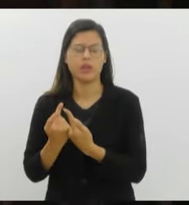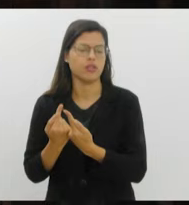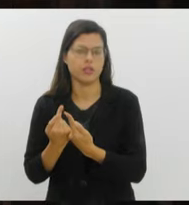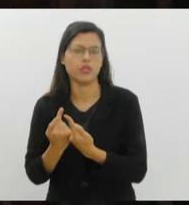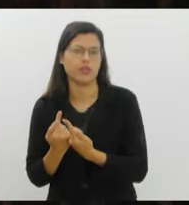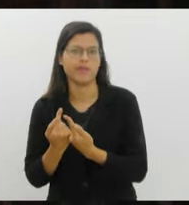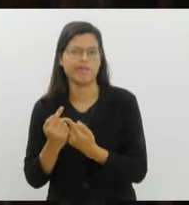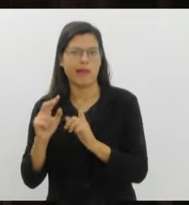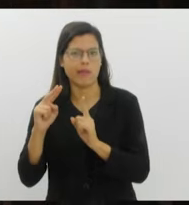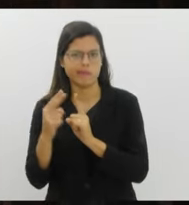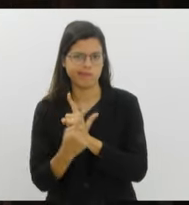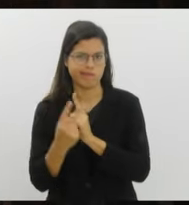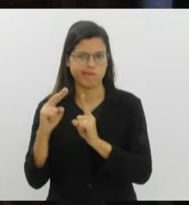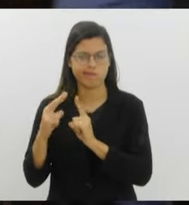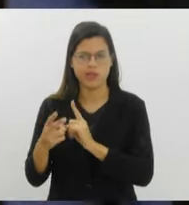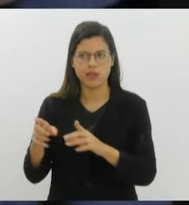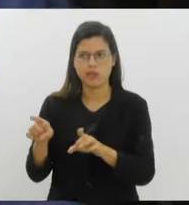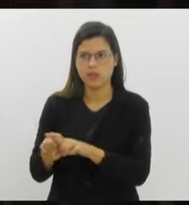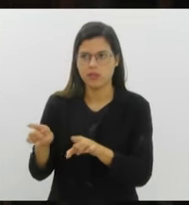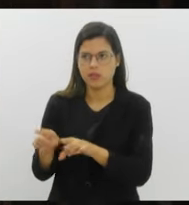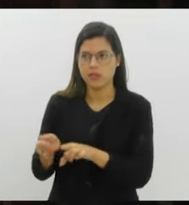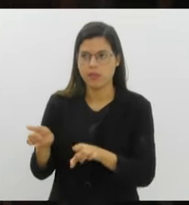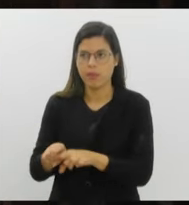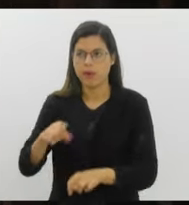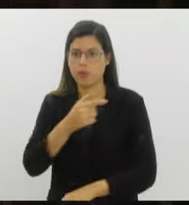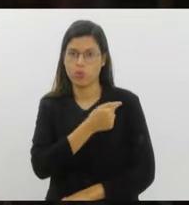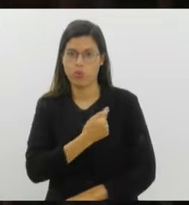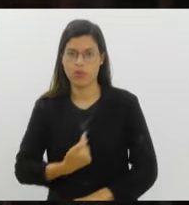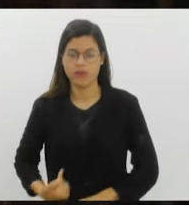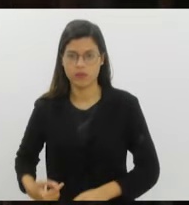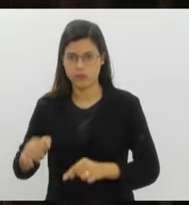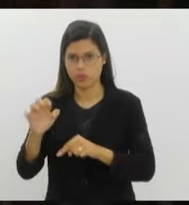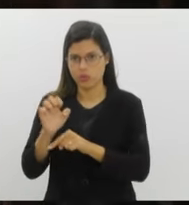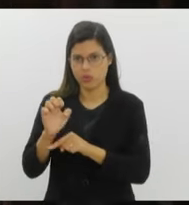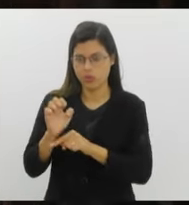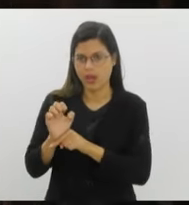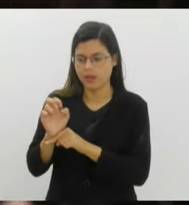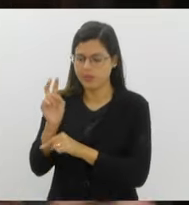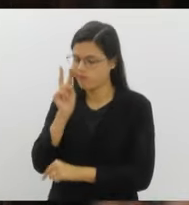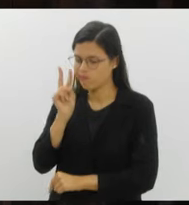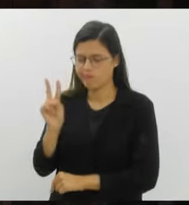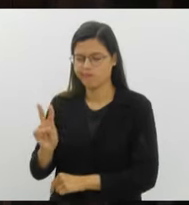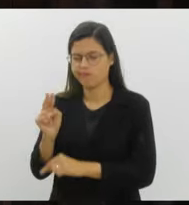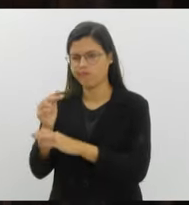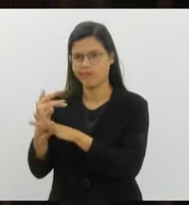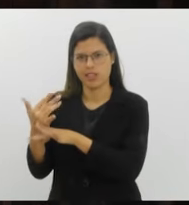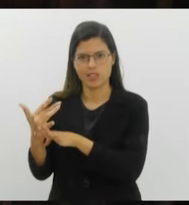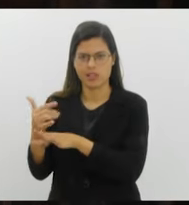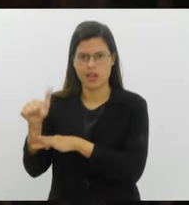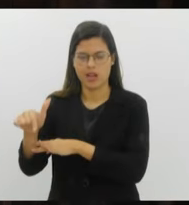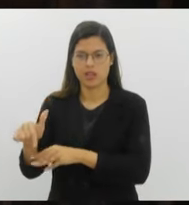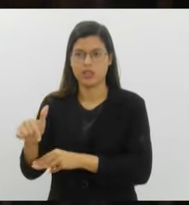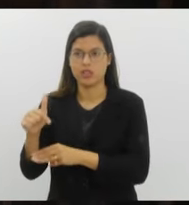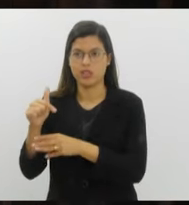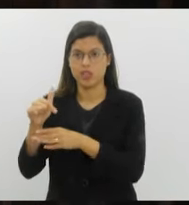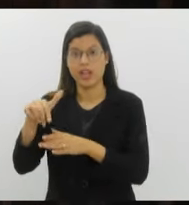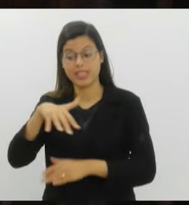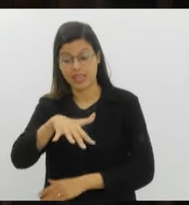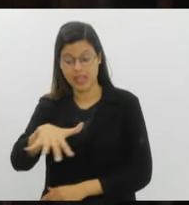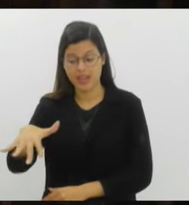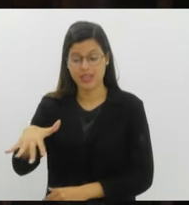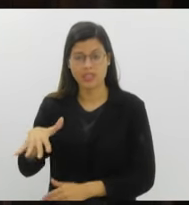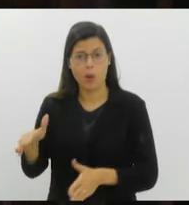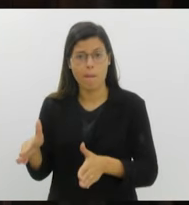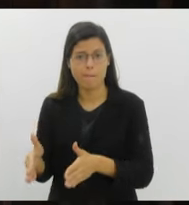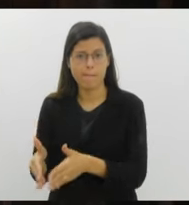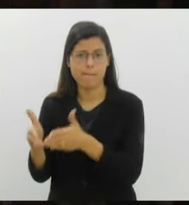também, acima de tudo, levar um olhar do governo do estado para aquela região. Uma região que vem se empobrecendo